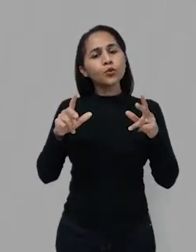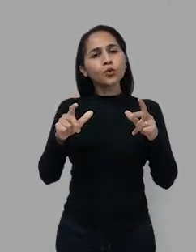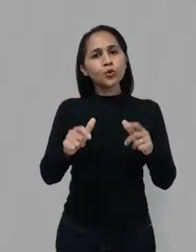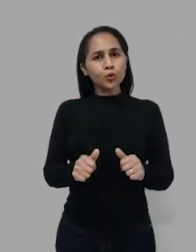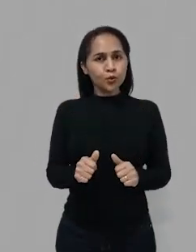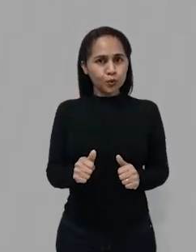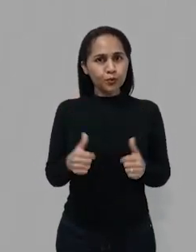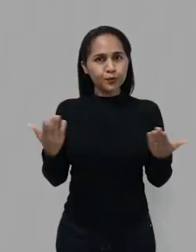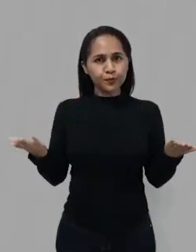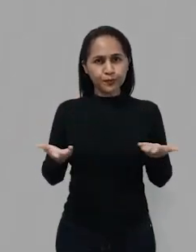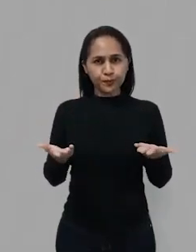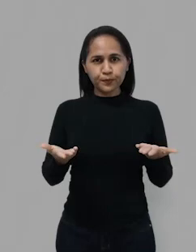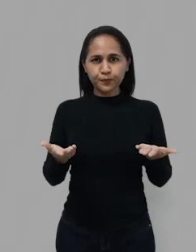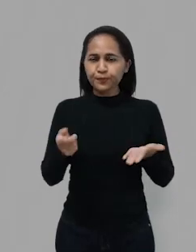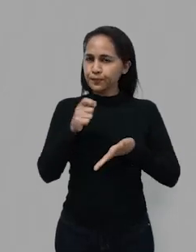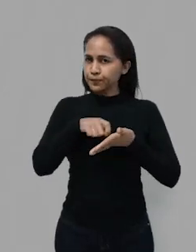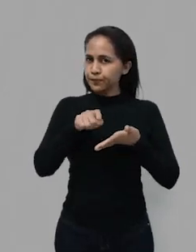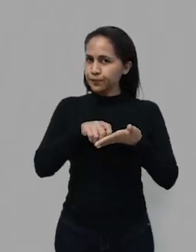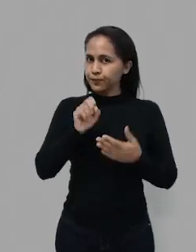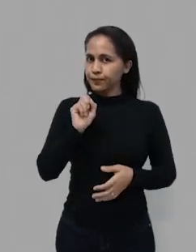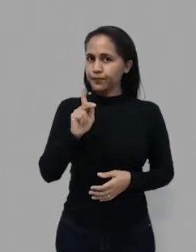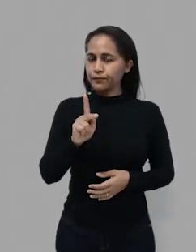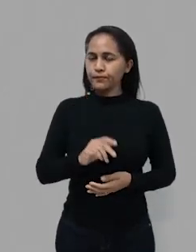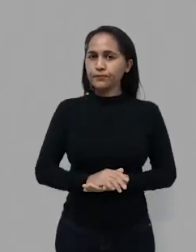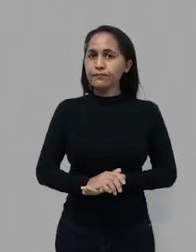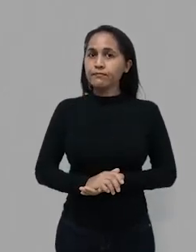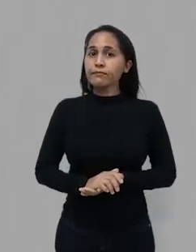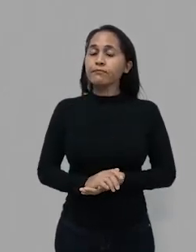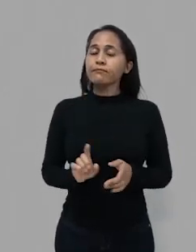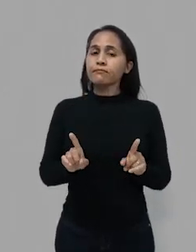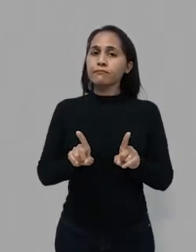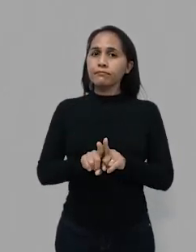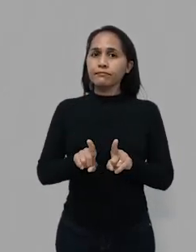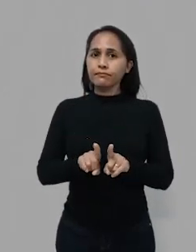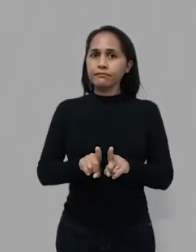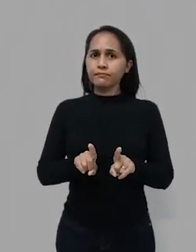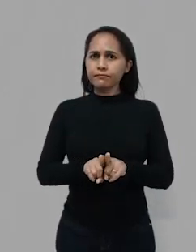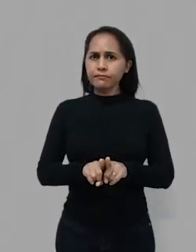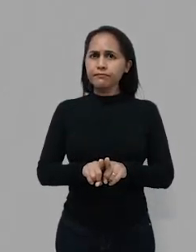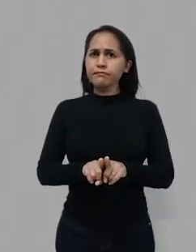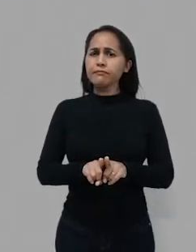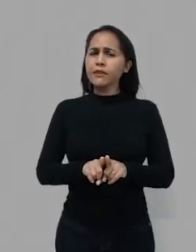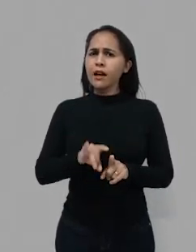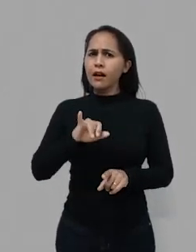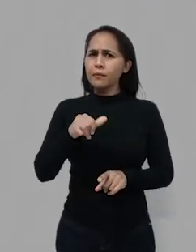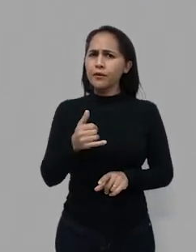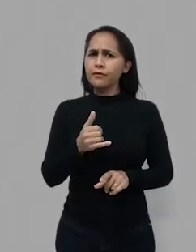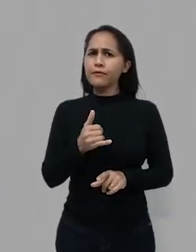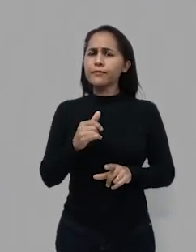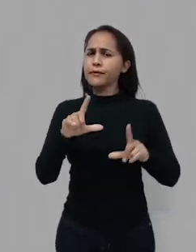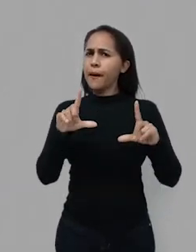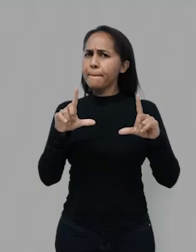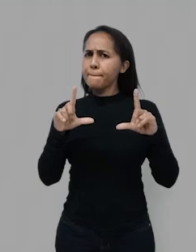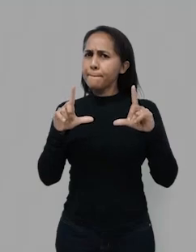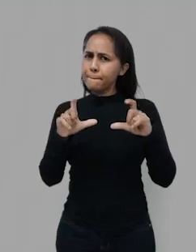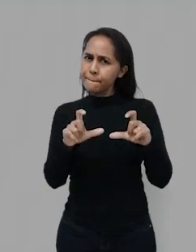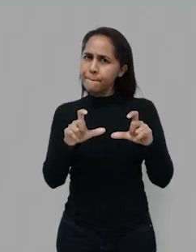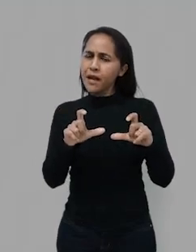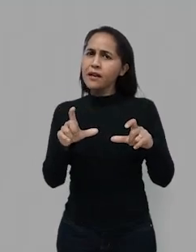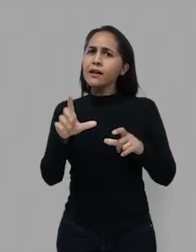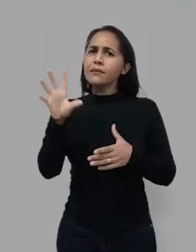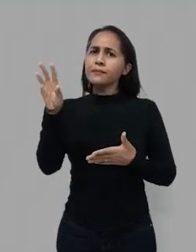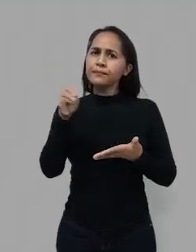devidas anotações, tá ok? E sempre que for possível, faça o print da tela para você passar essas informações